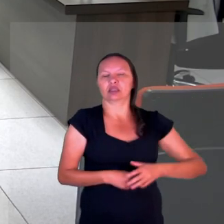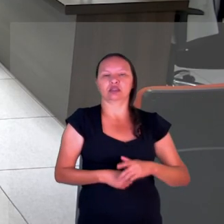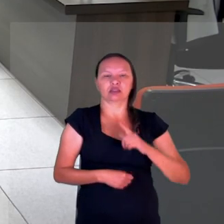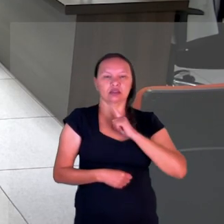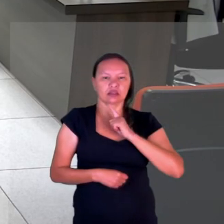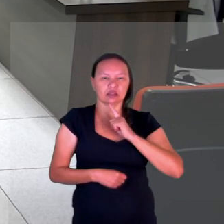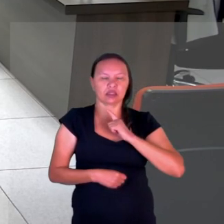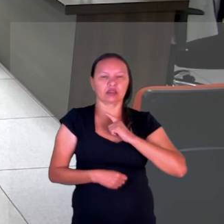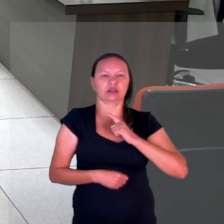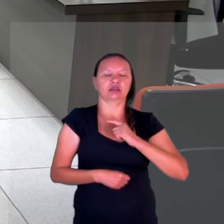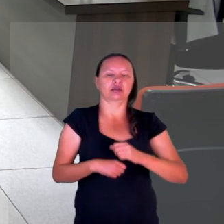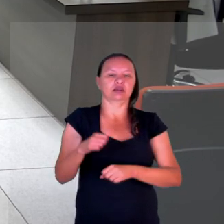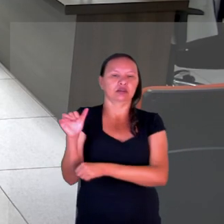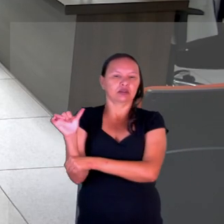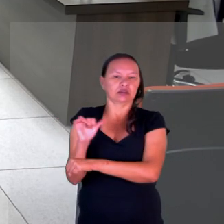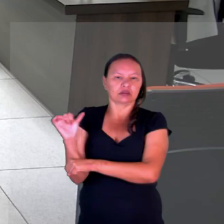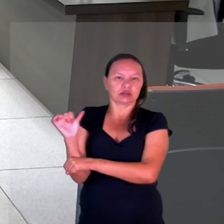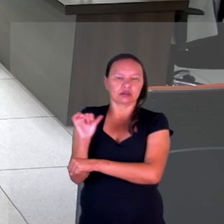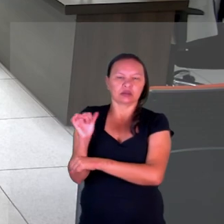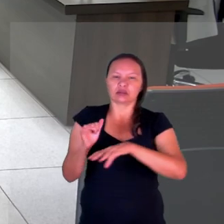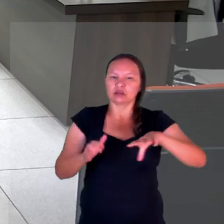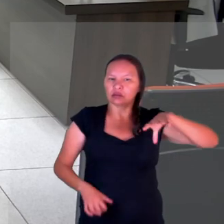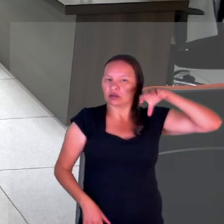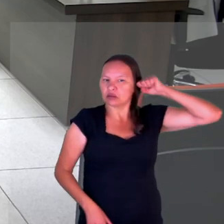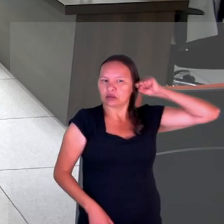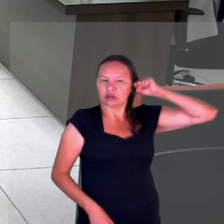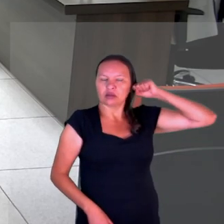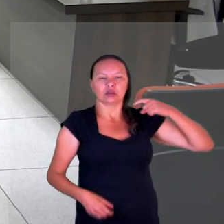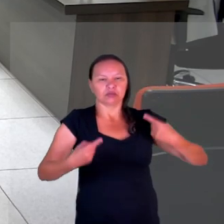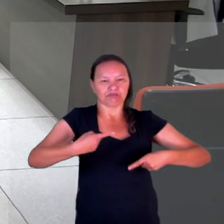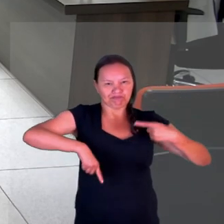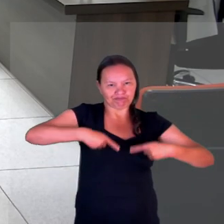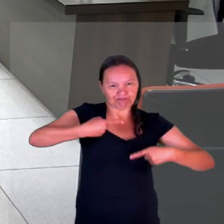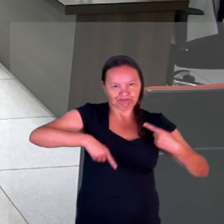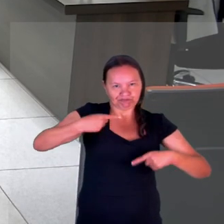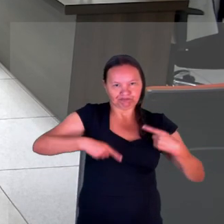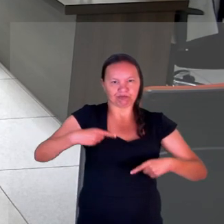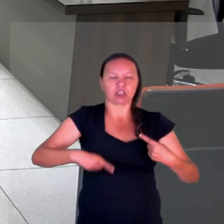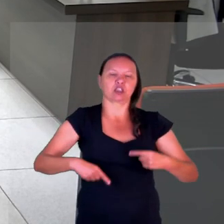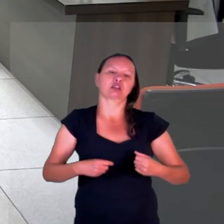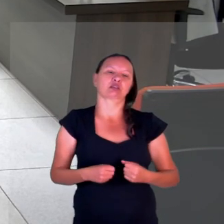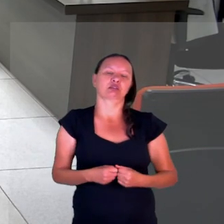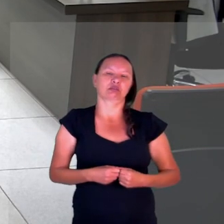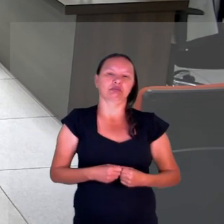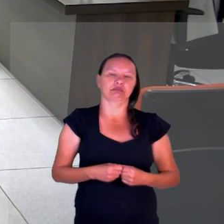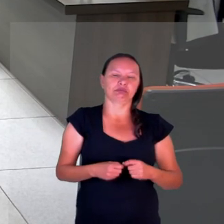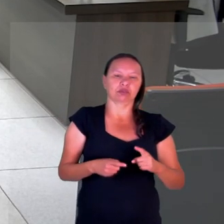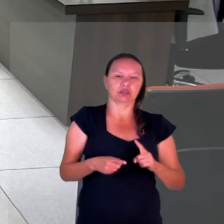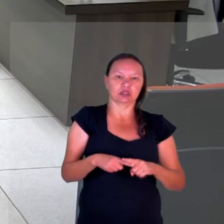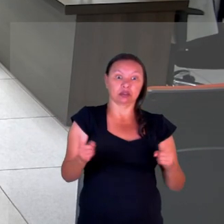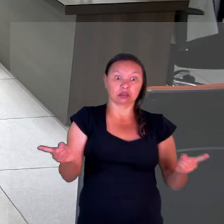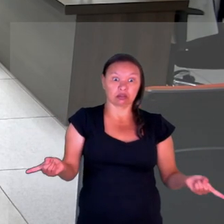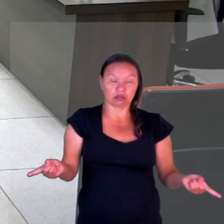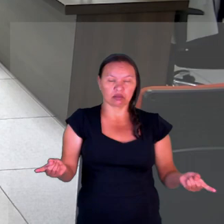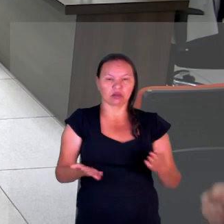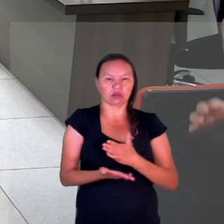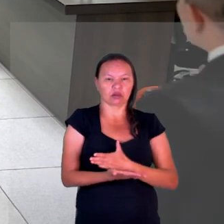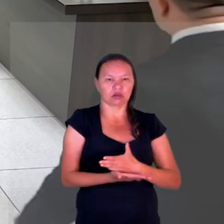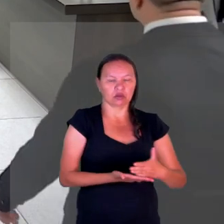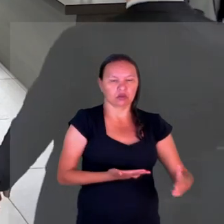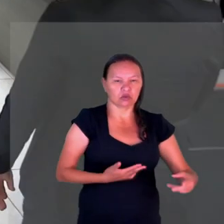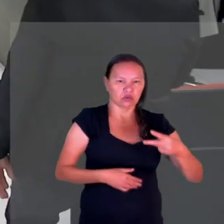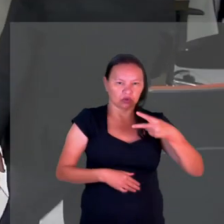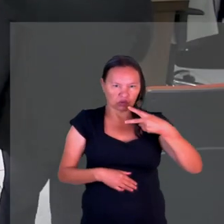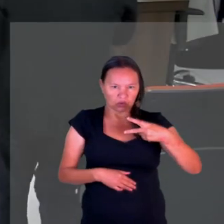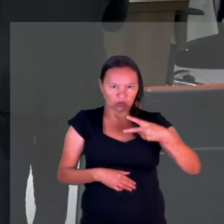escuta virtualmente teremos opção de debate eh serão de início dois blocos